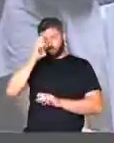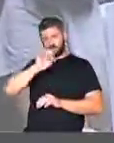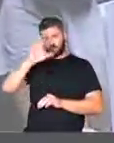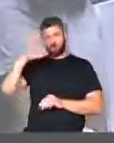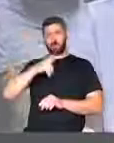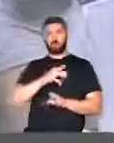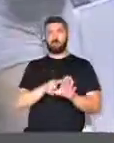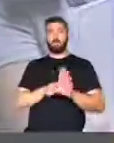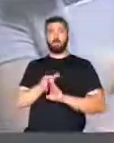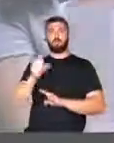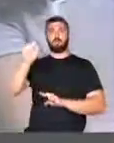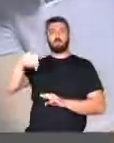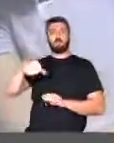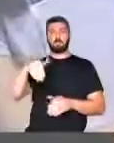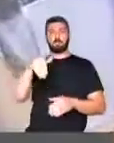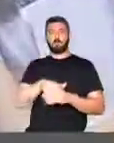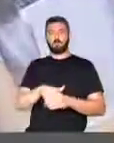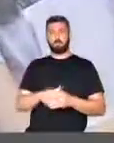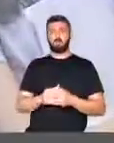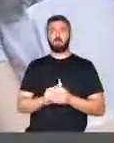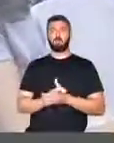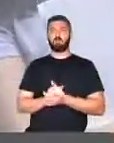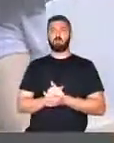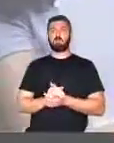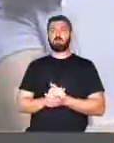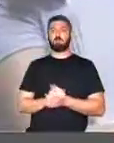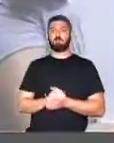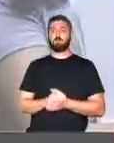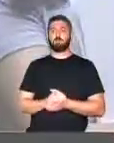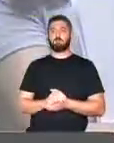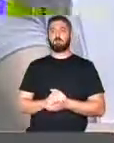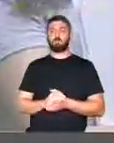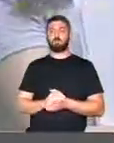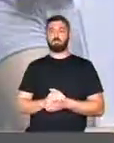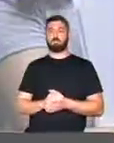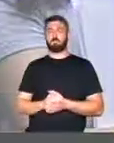conscientemente o voto sim para a aprovação dessa medida provisória.